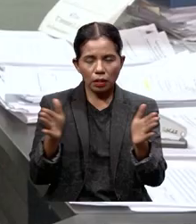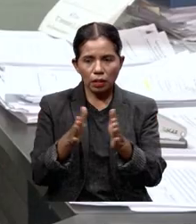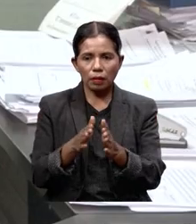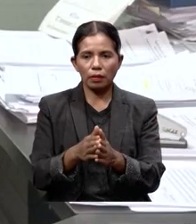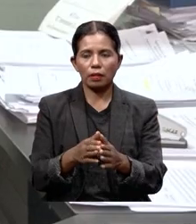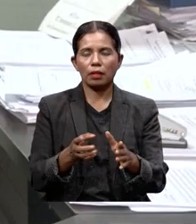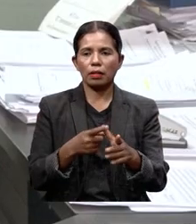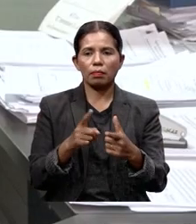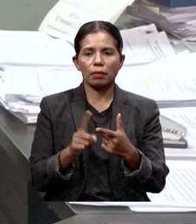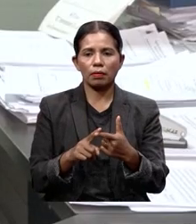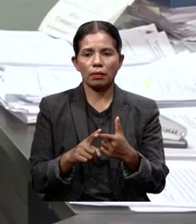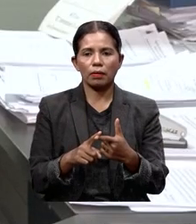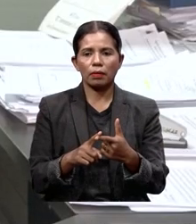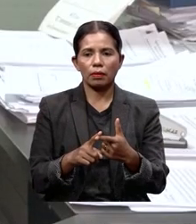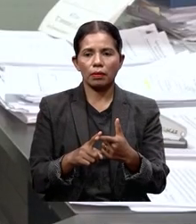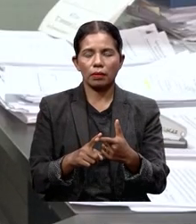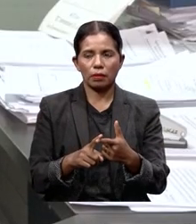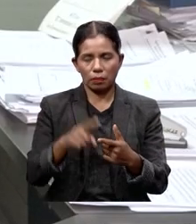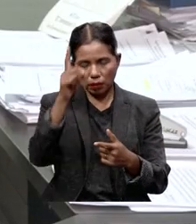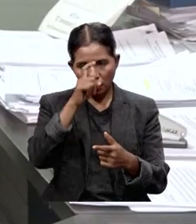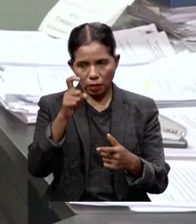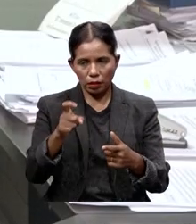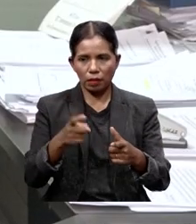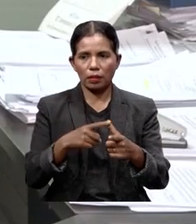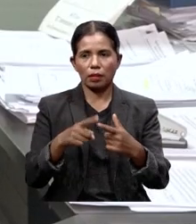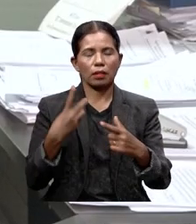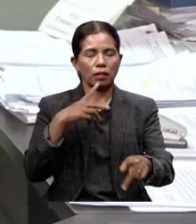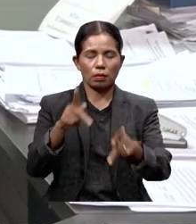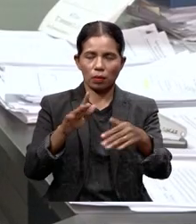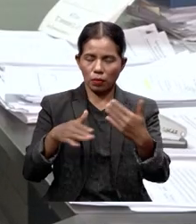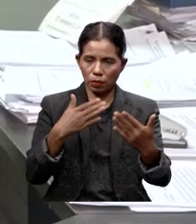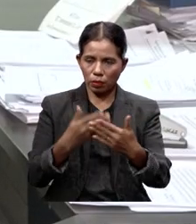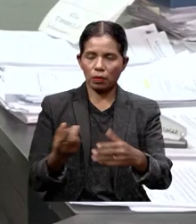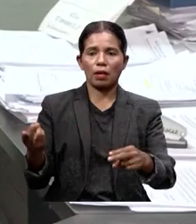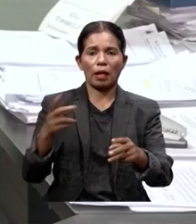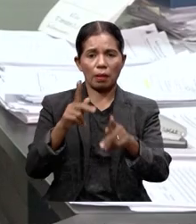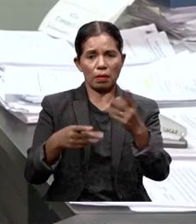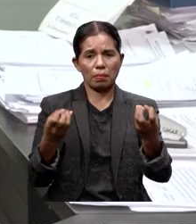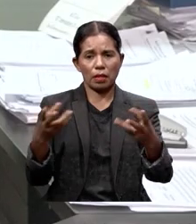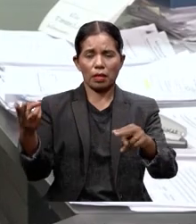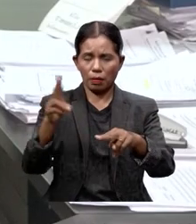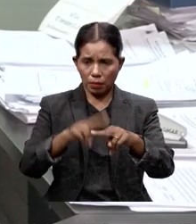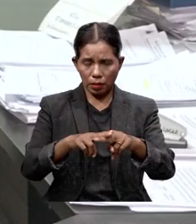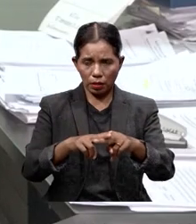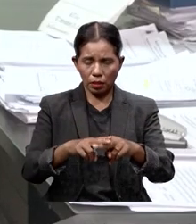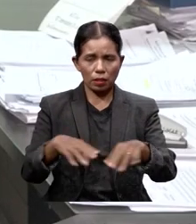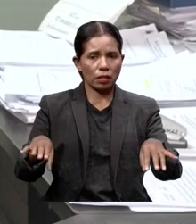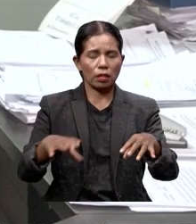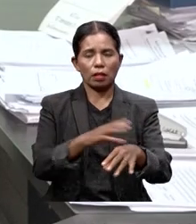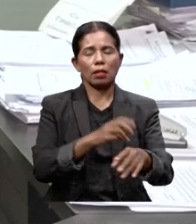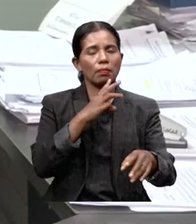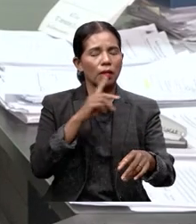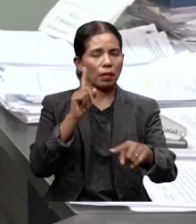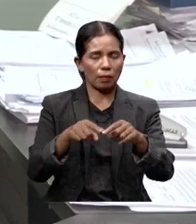e depois a tuan e depois a itene comunidade aumenta então sistema ne la berto ba itene comunidade